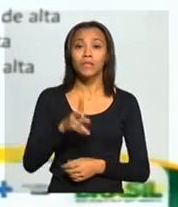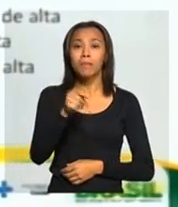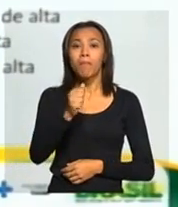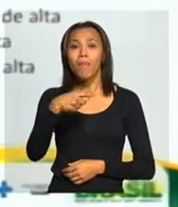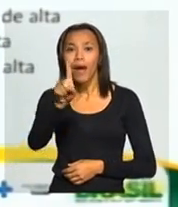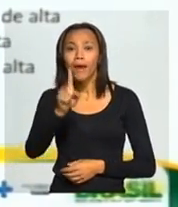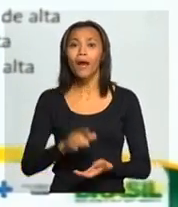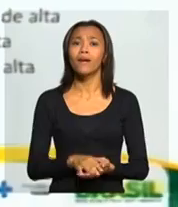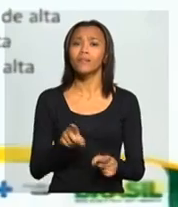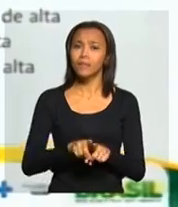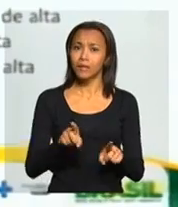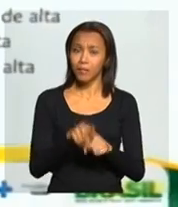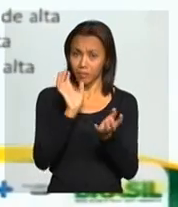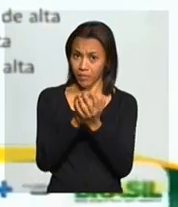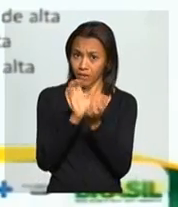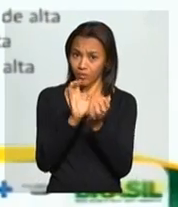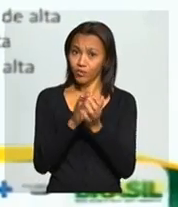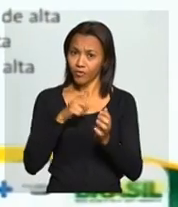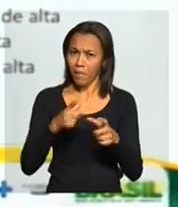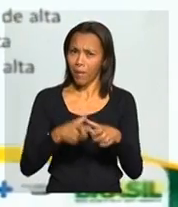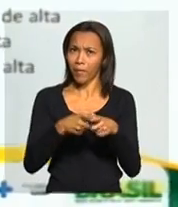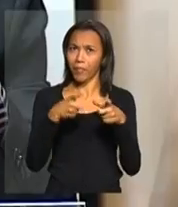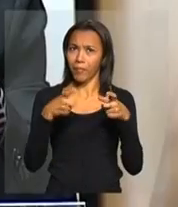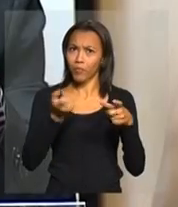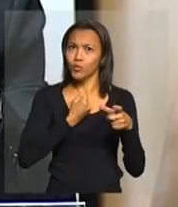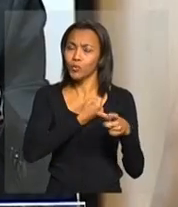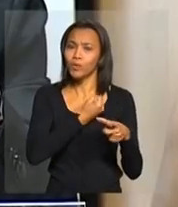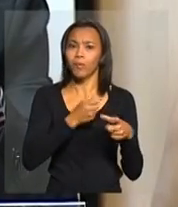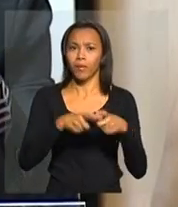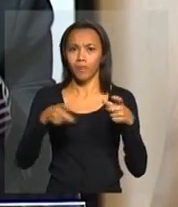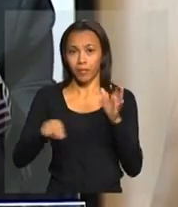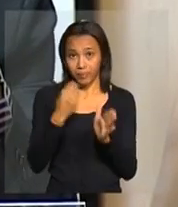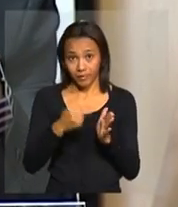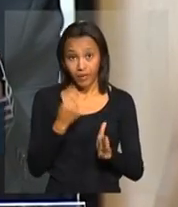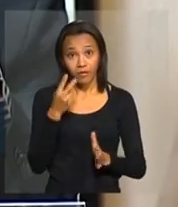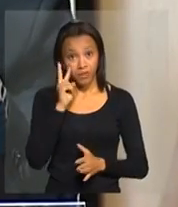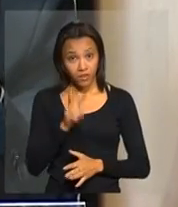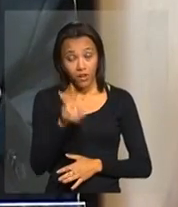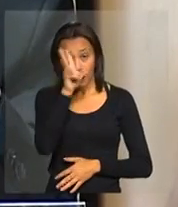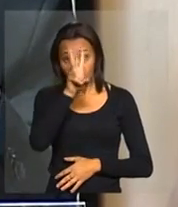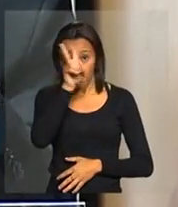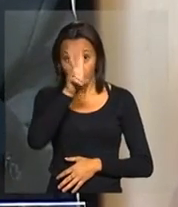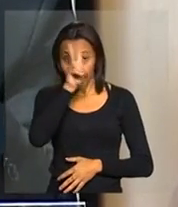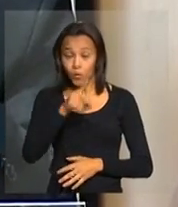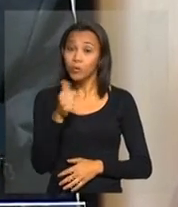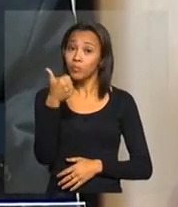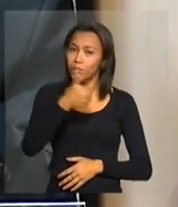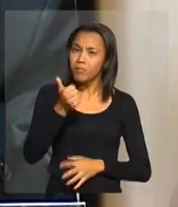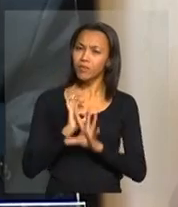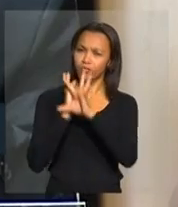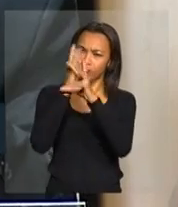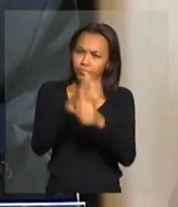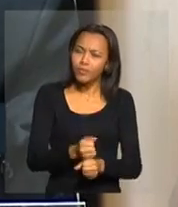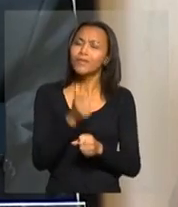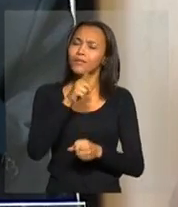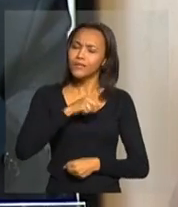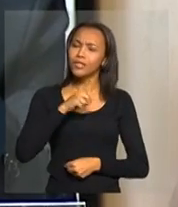e de Pernambuco, nós tivemos crescimentos expressivos. Vocês se lembram que nos primeiros balanços divulgados havia uma